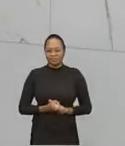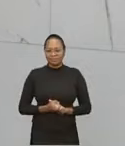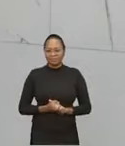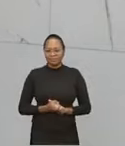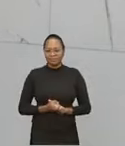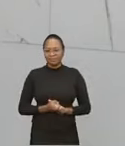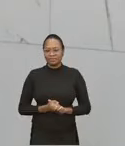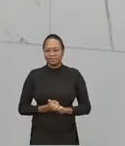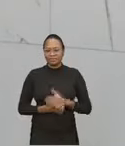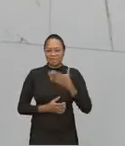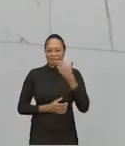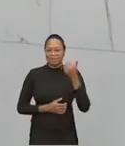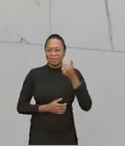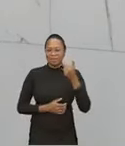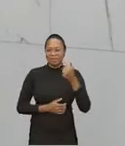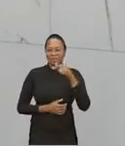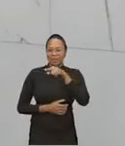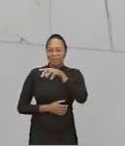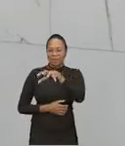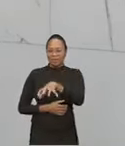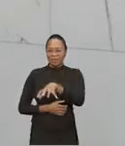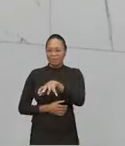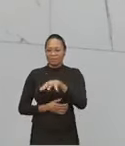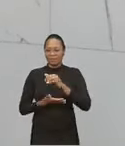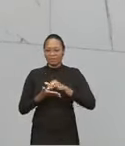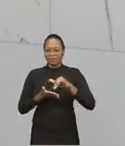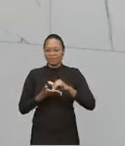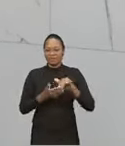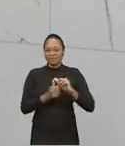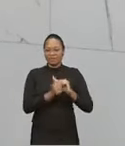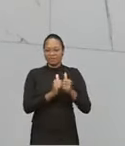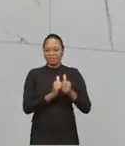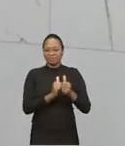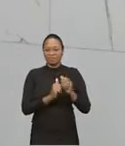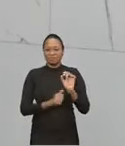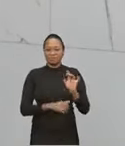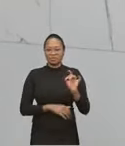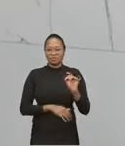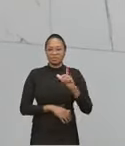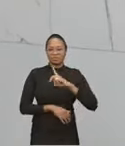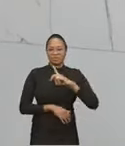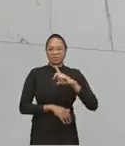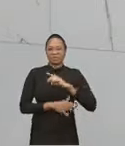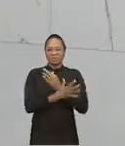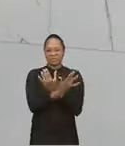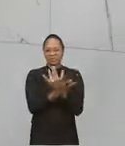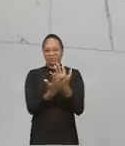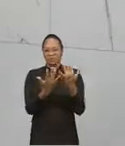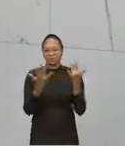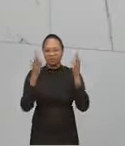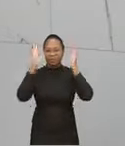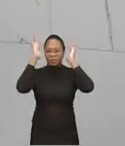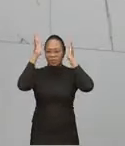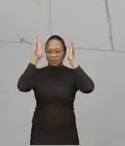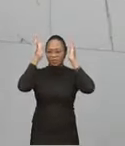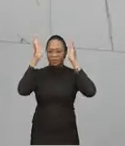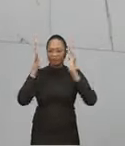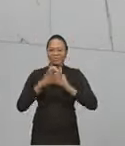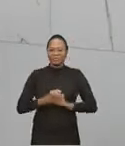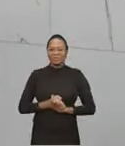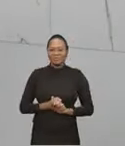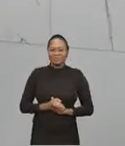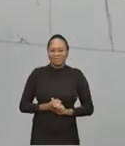esse estádio aí, onde está localizada a Secretaria de Esporte, que só tem capim de burro. Então, a gente precisa estar